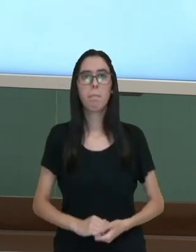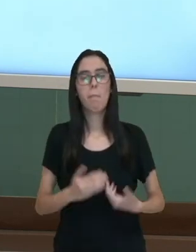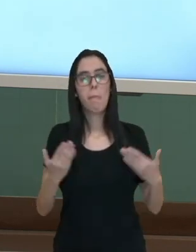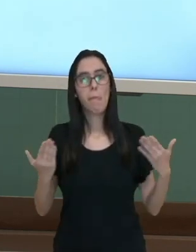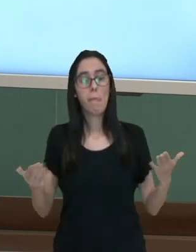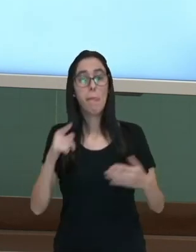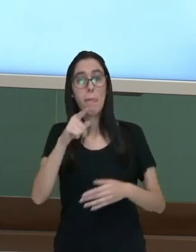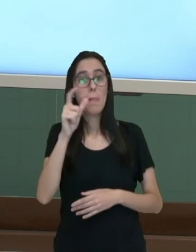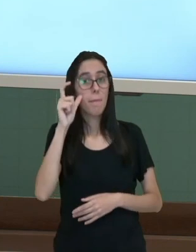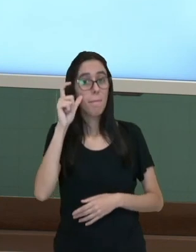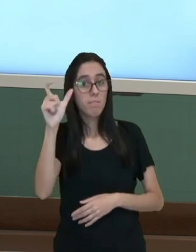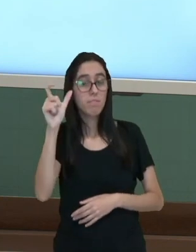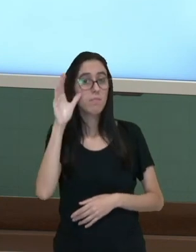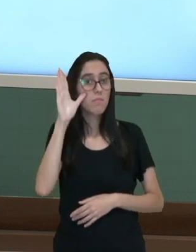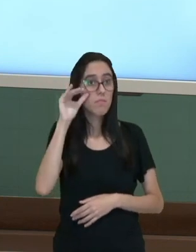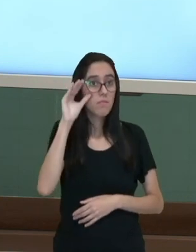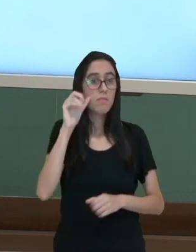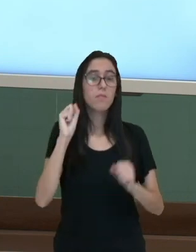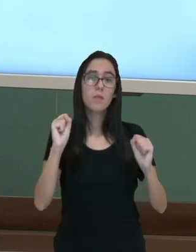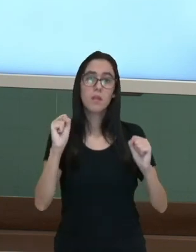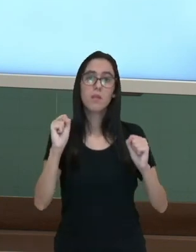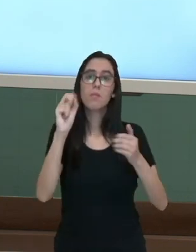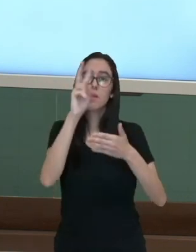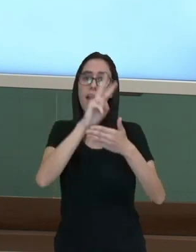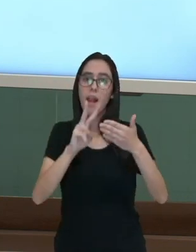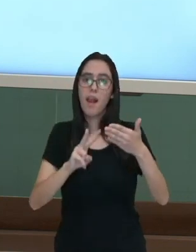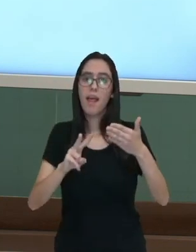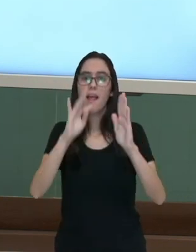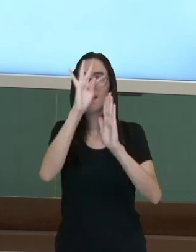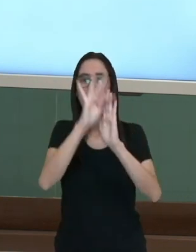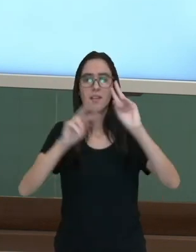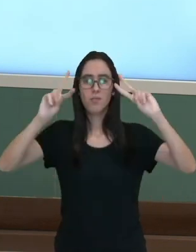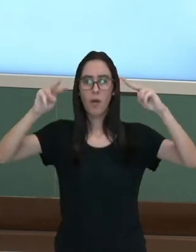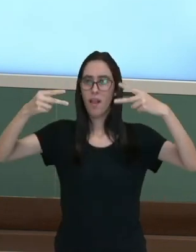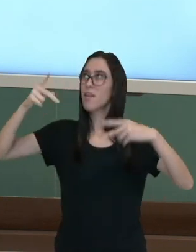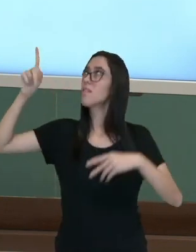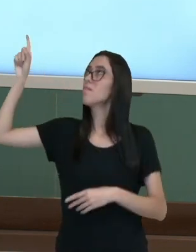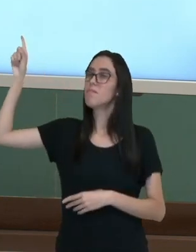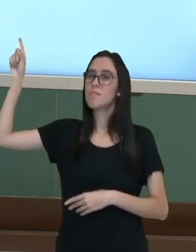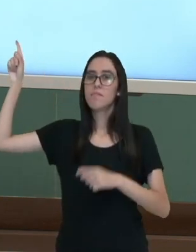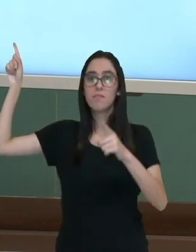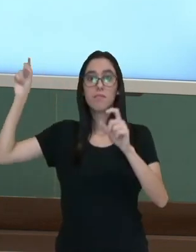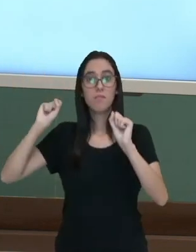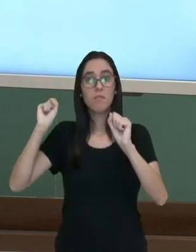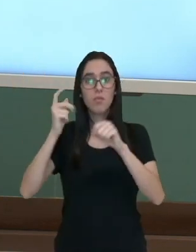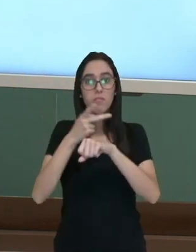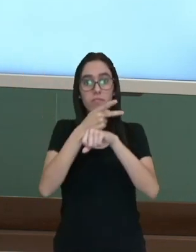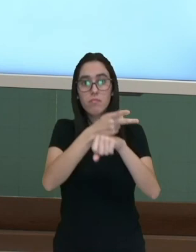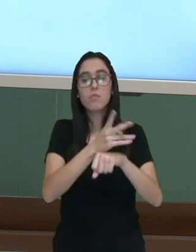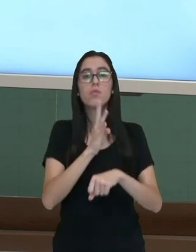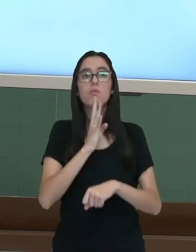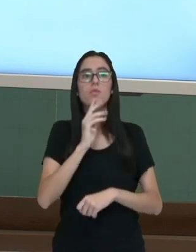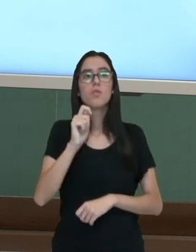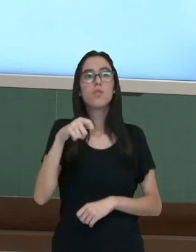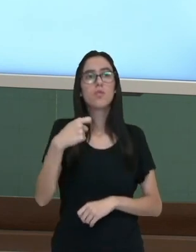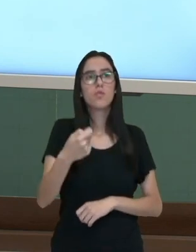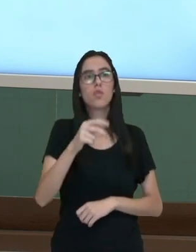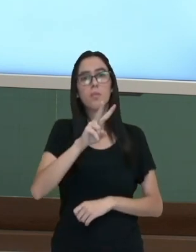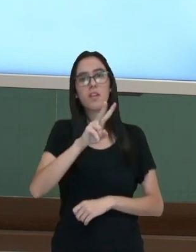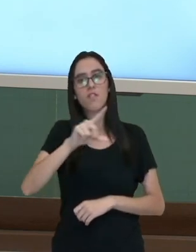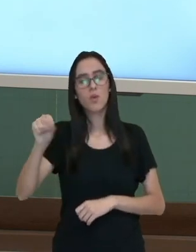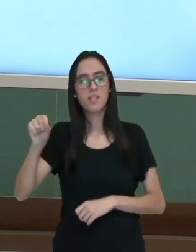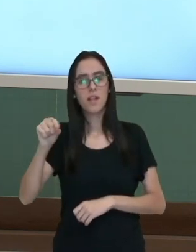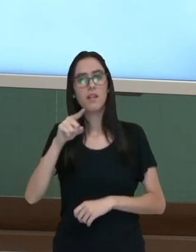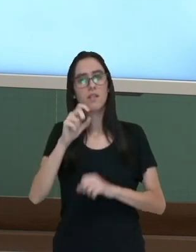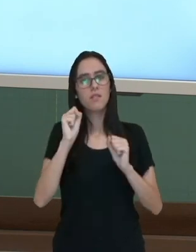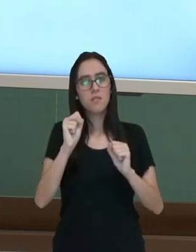tenha interessado, né, eu sugiro que você leia esse texto que está nesse link aqui, que fala sobre a velocidade de escape, né? Você pode elaborar